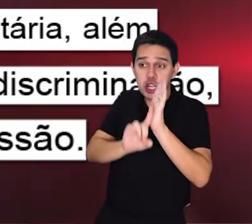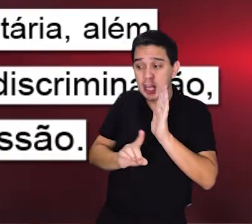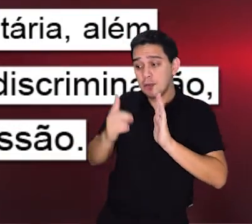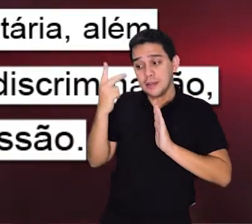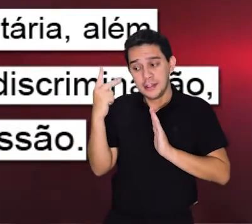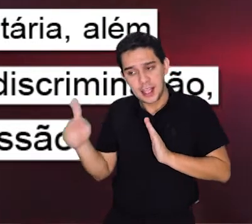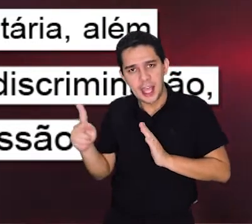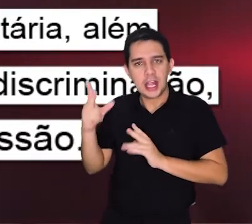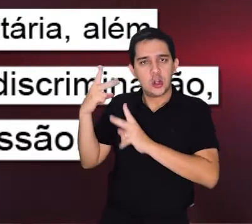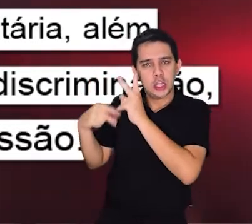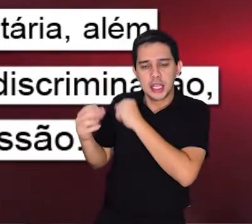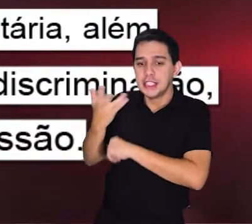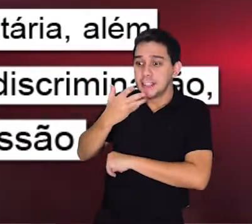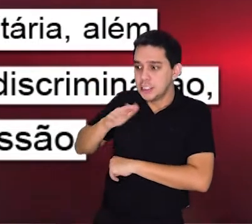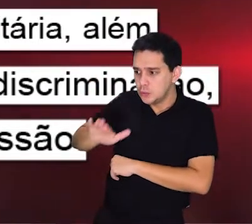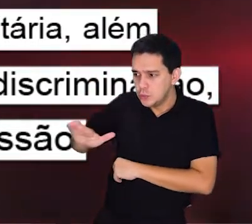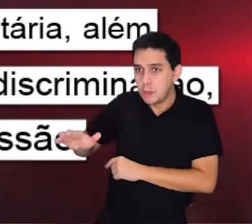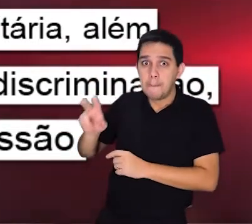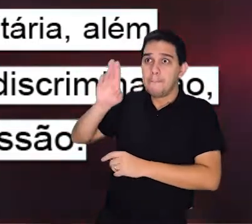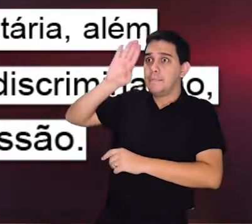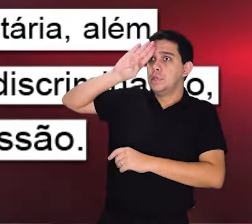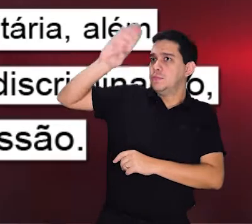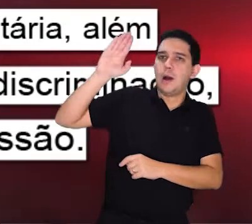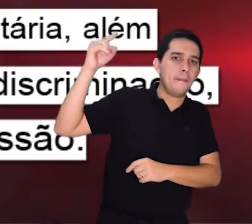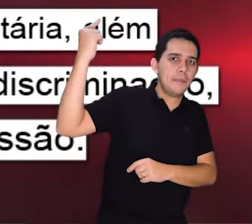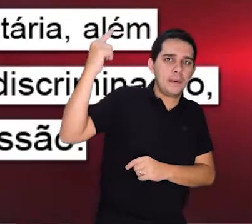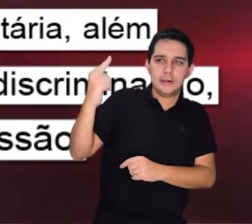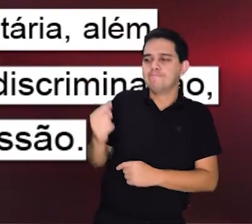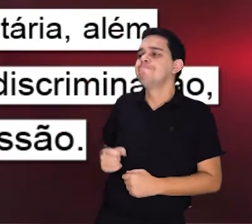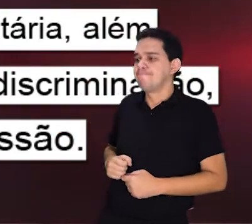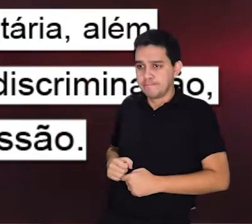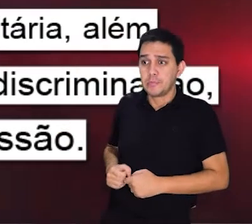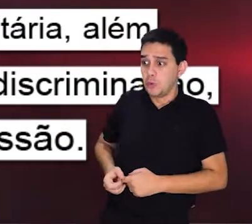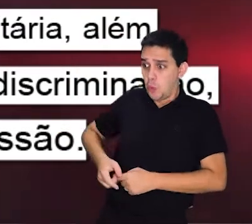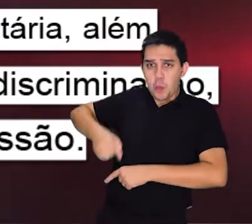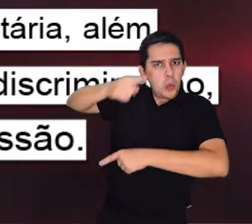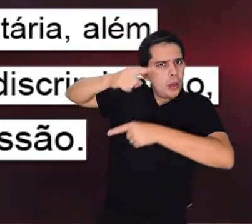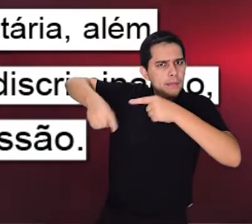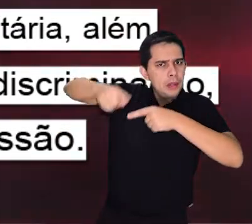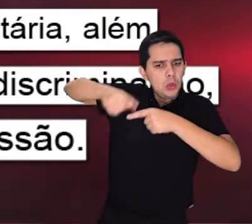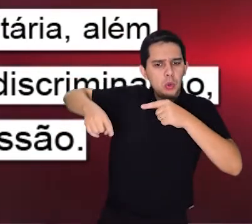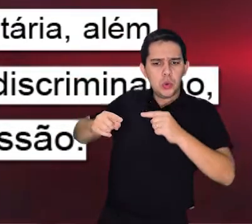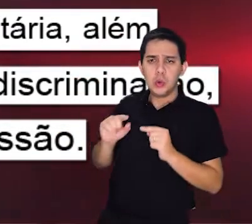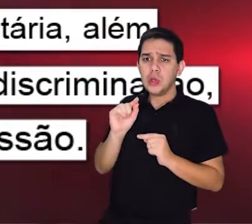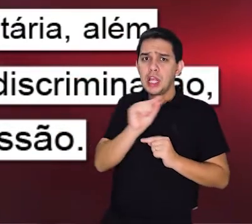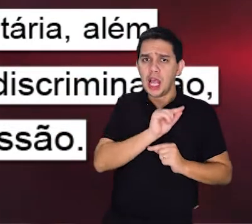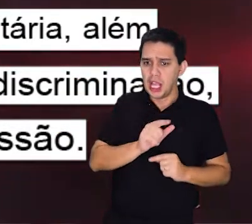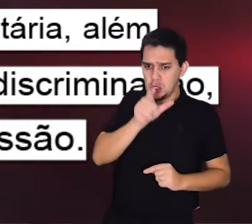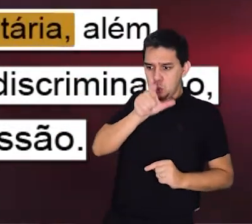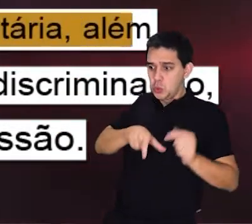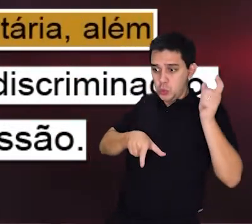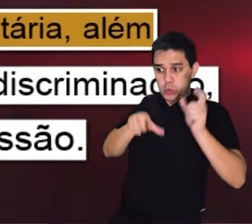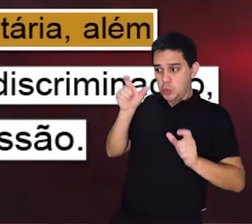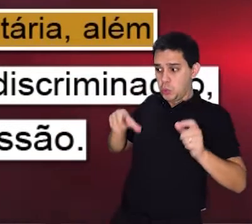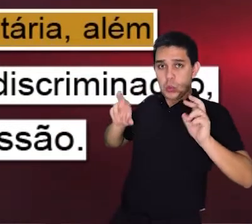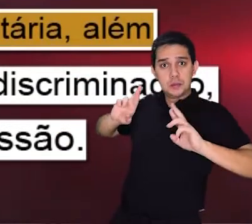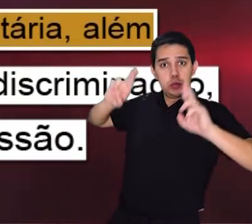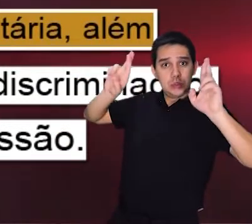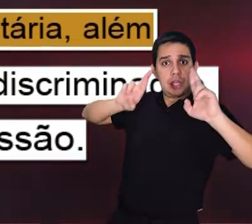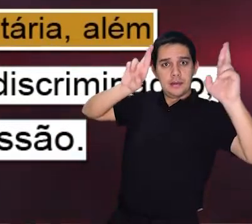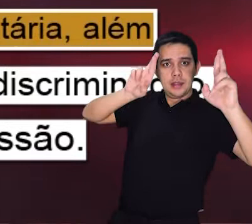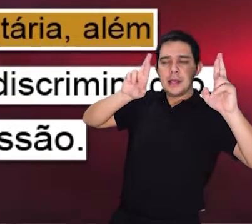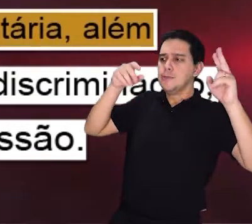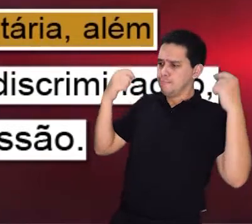dos adolescentes, em especial, com absoluta prioridade, proibindo, né, obrigando que todos esses agentes coloquem